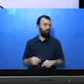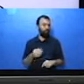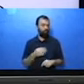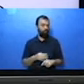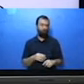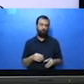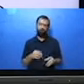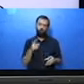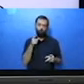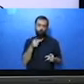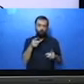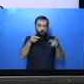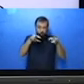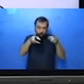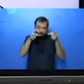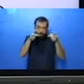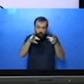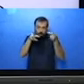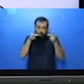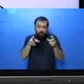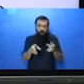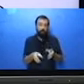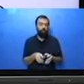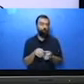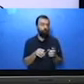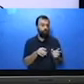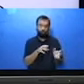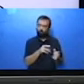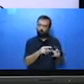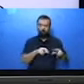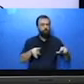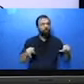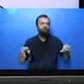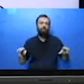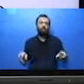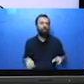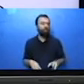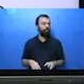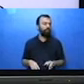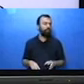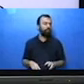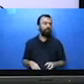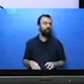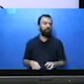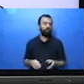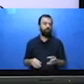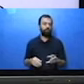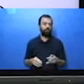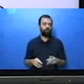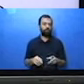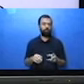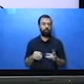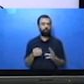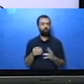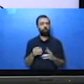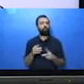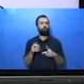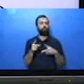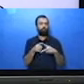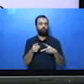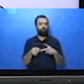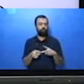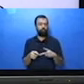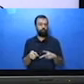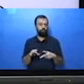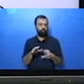antes, e eles são classificados como planas e não planas. São estudadas de acordo com a geometria nos